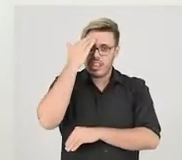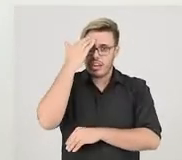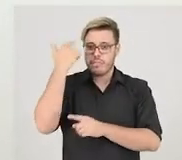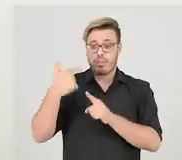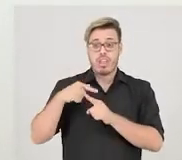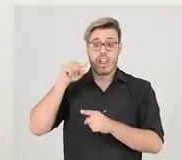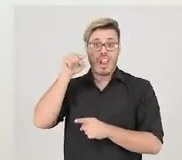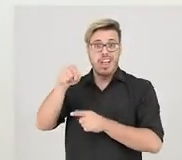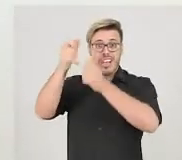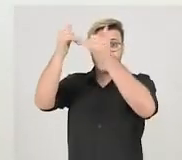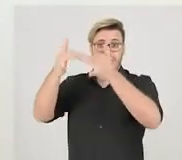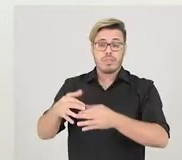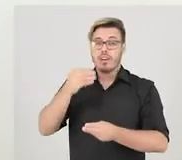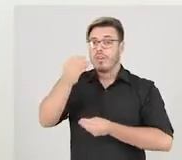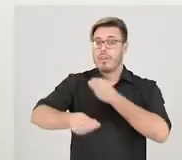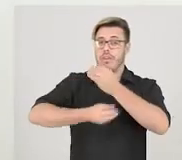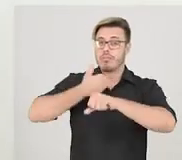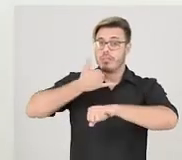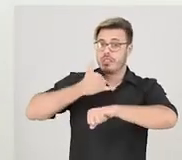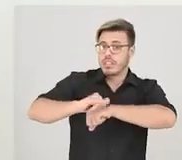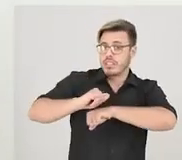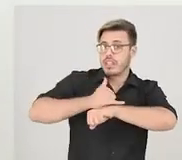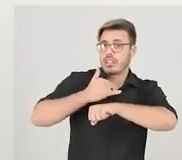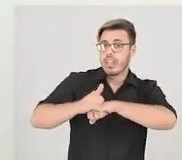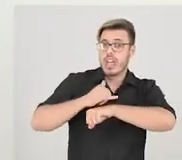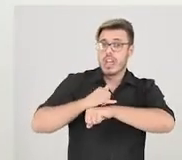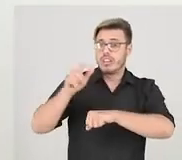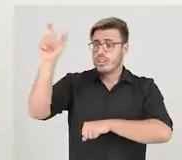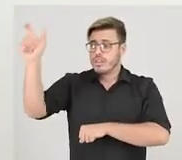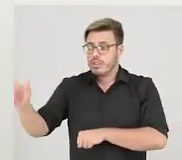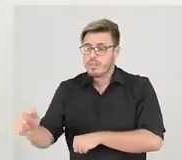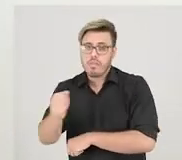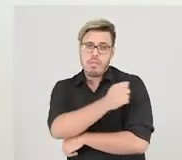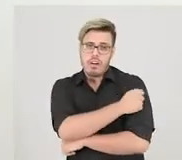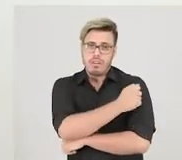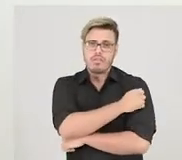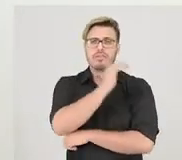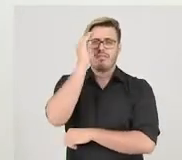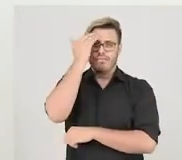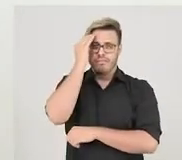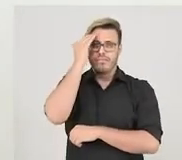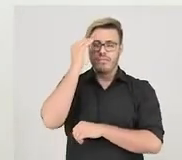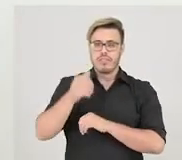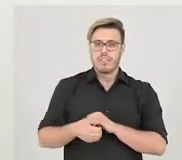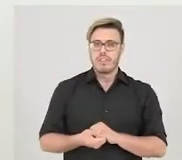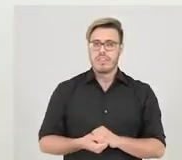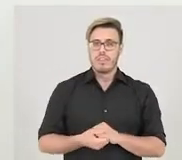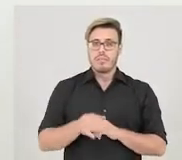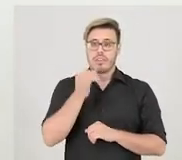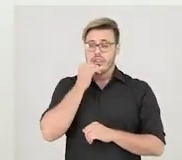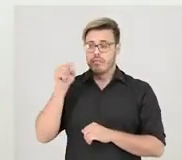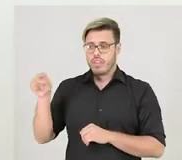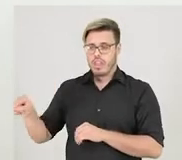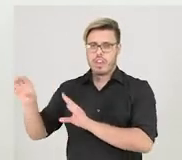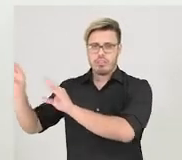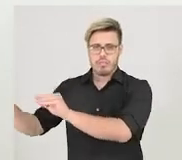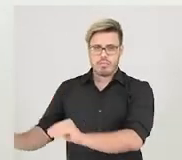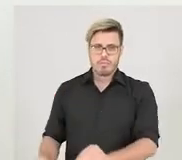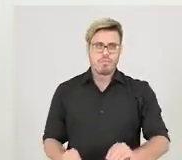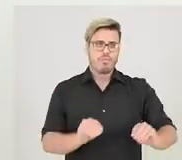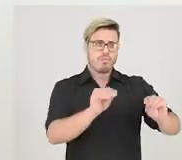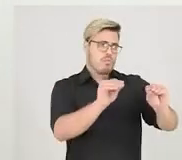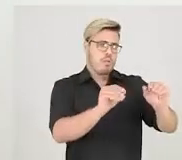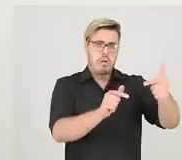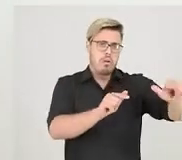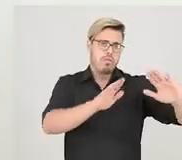página em branco. Quando ele sai de uma escola para outra, nós recomendamos, peça o plano educacional